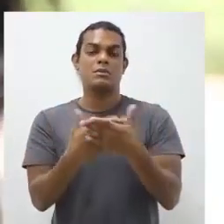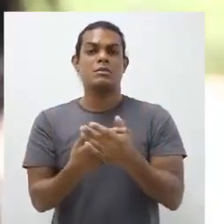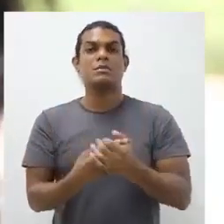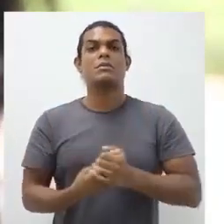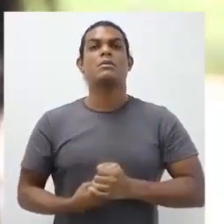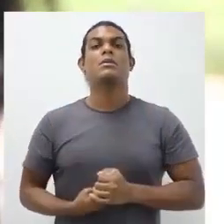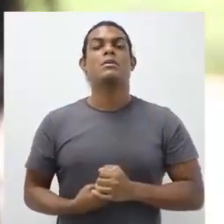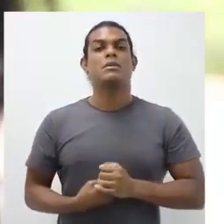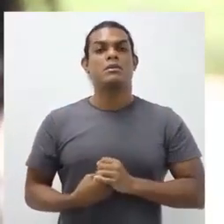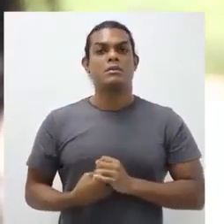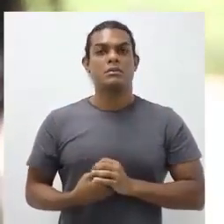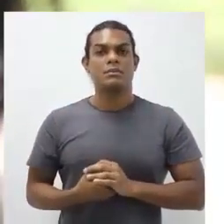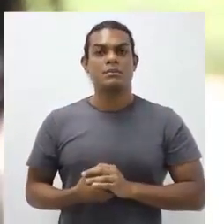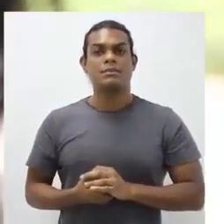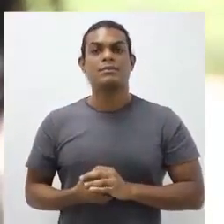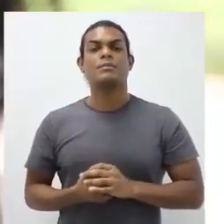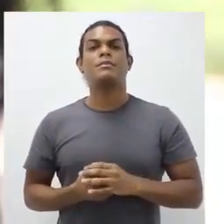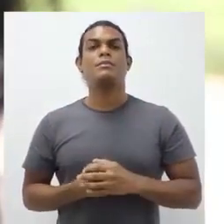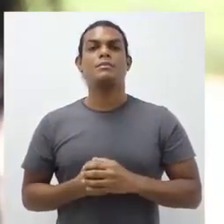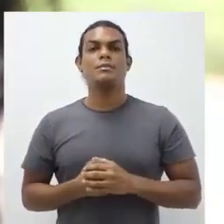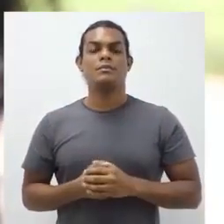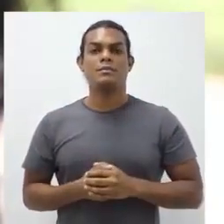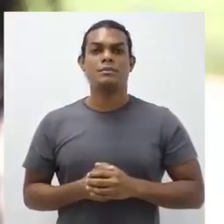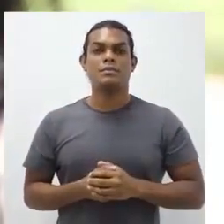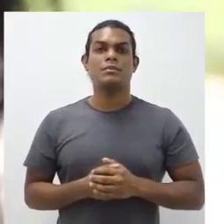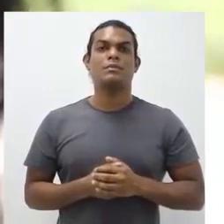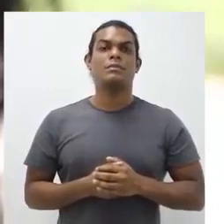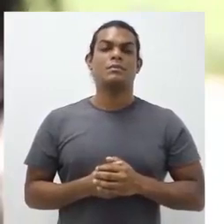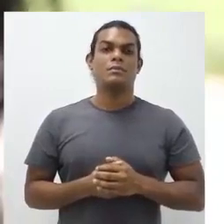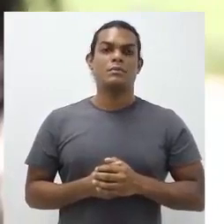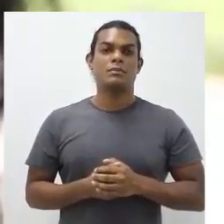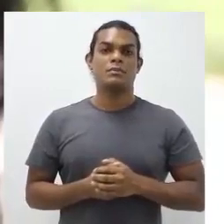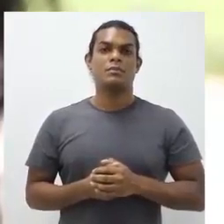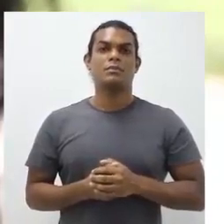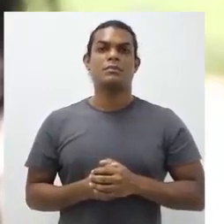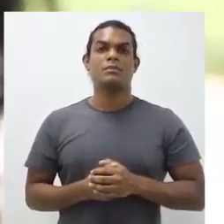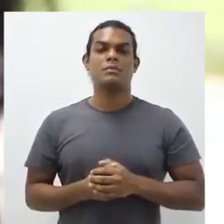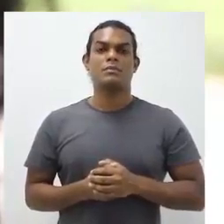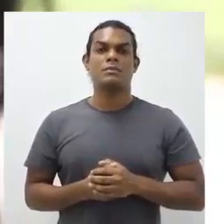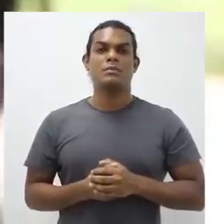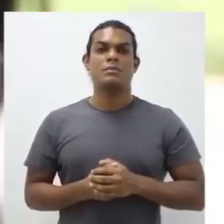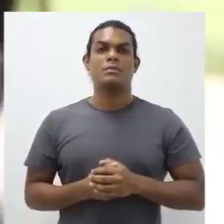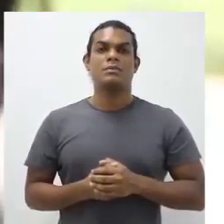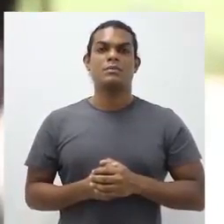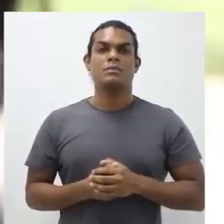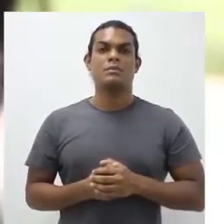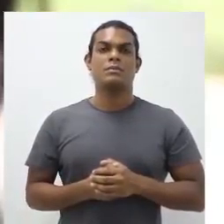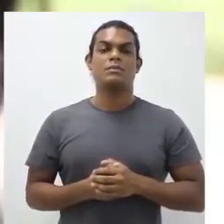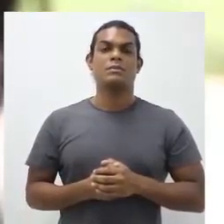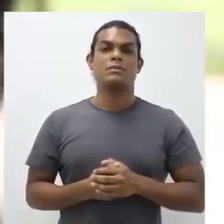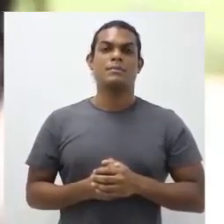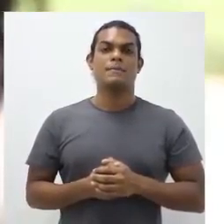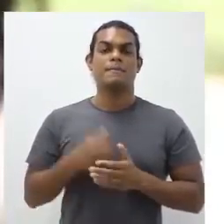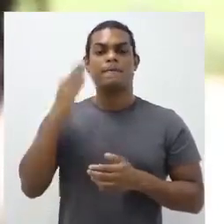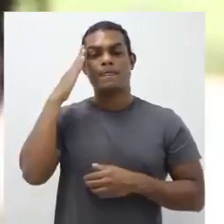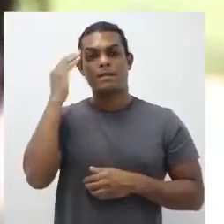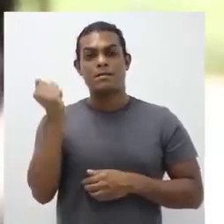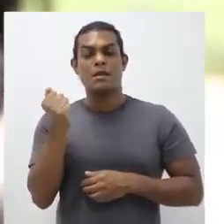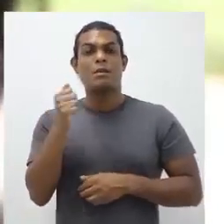forma autônoma, de forma onde ele já tenha como referencial que o seu aluno ele vai